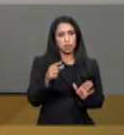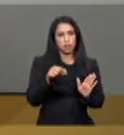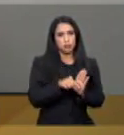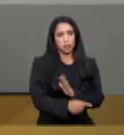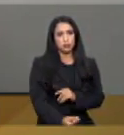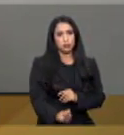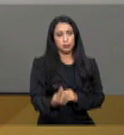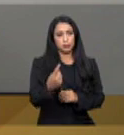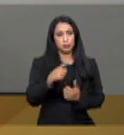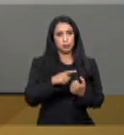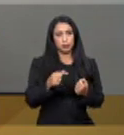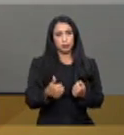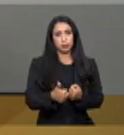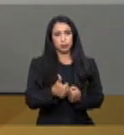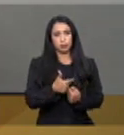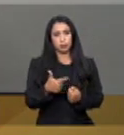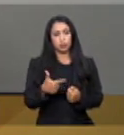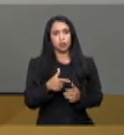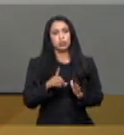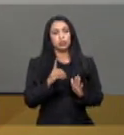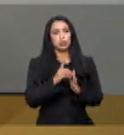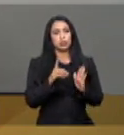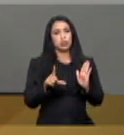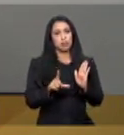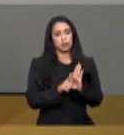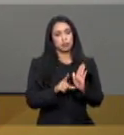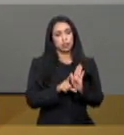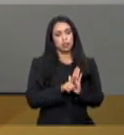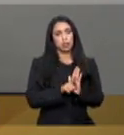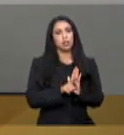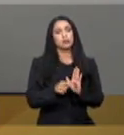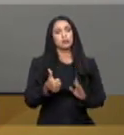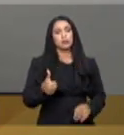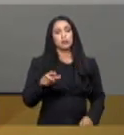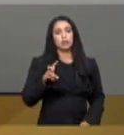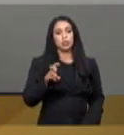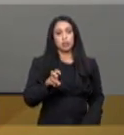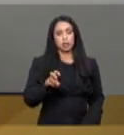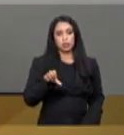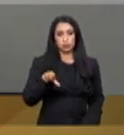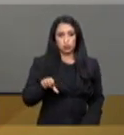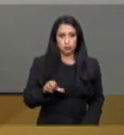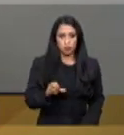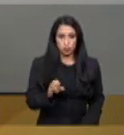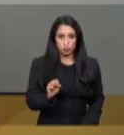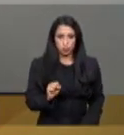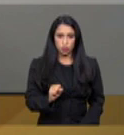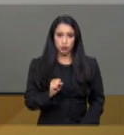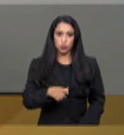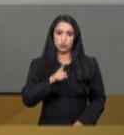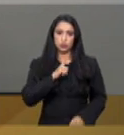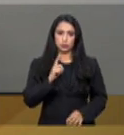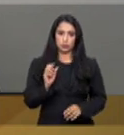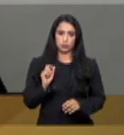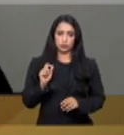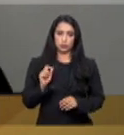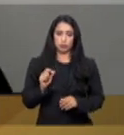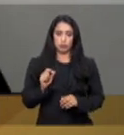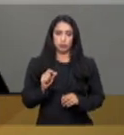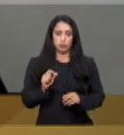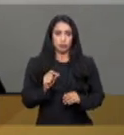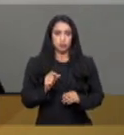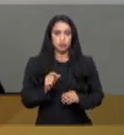1º do artigo 12 do Decreto-Lei 1598, aspas, reiteradamente citado pelos